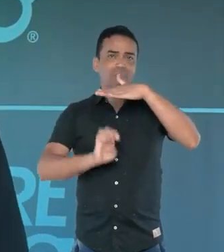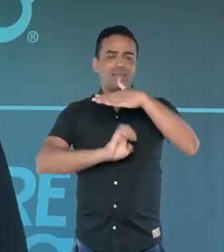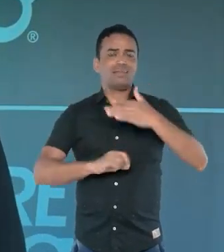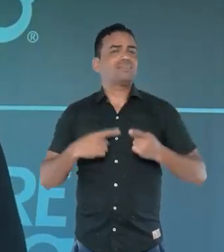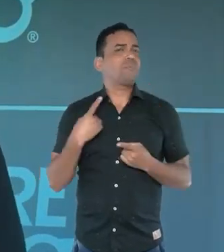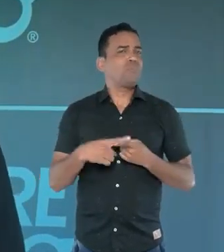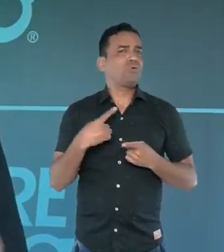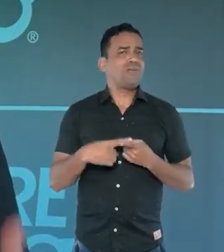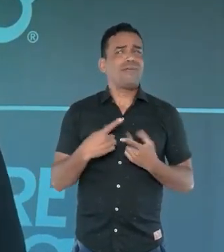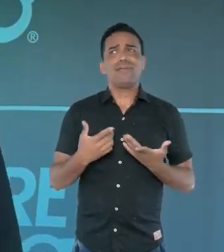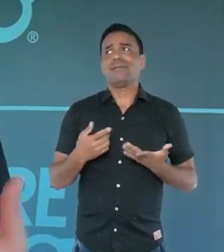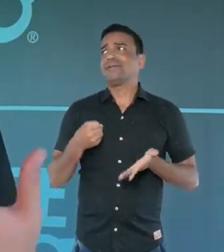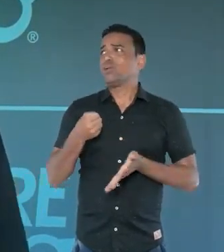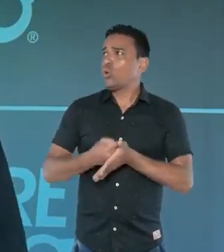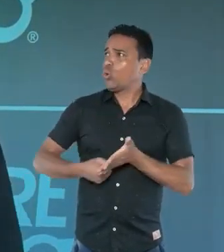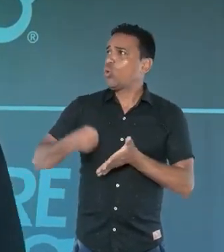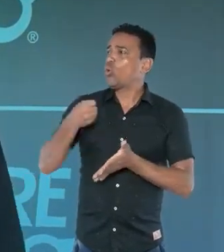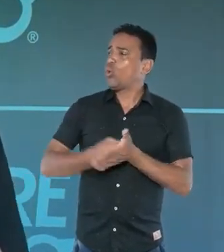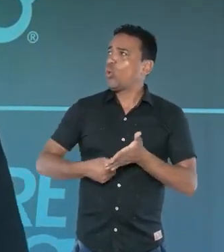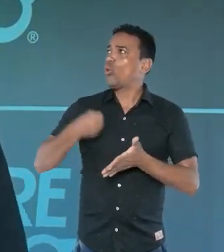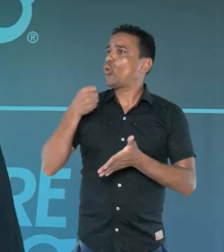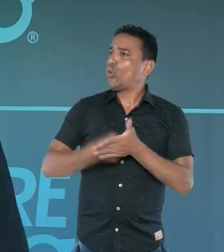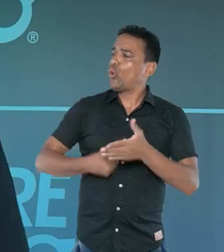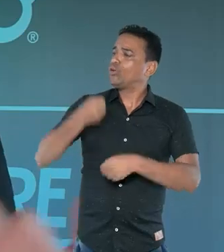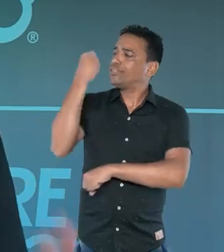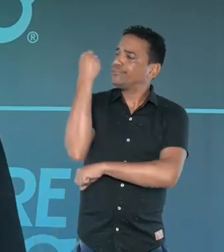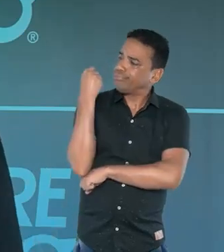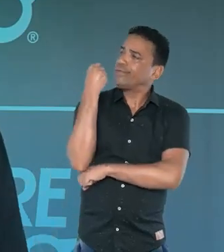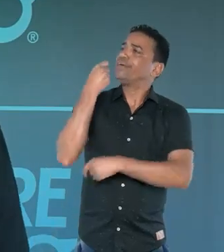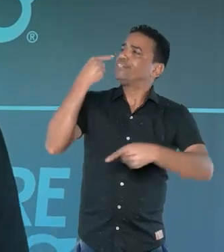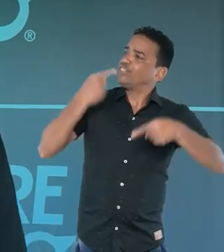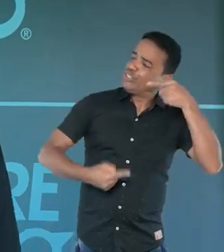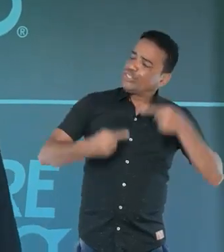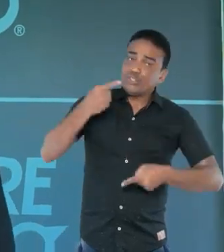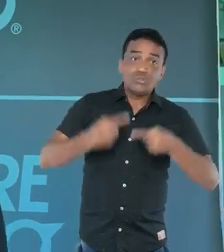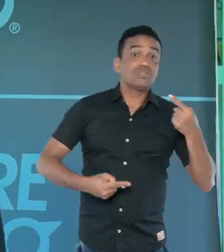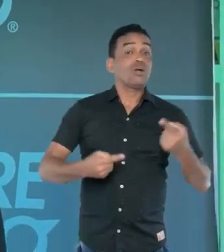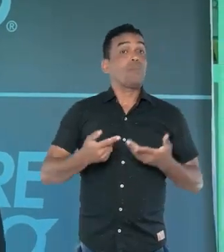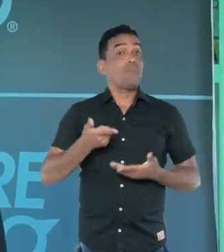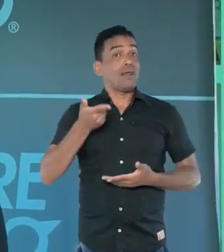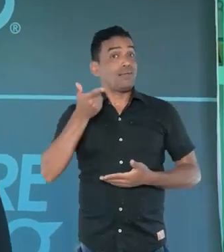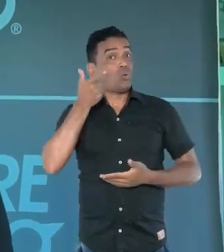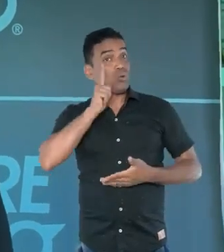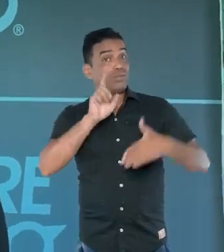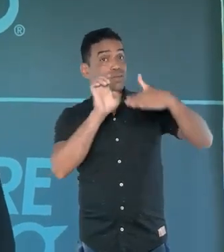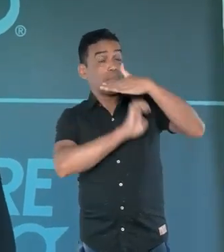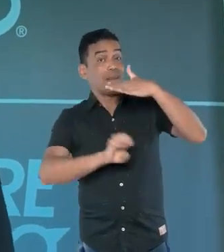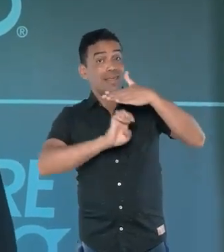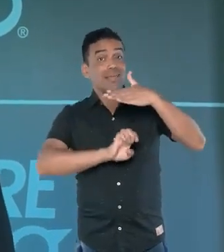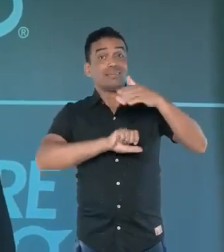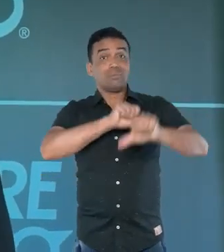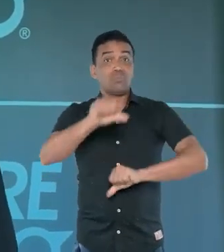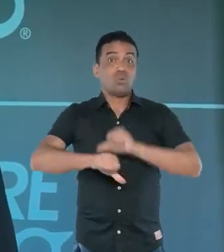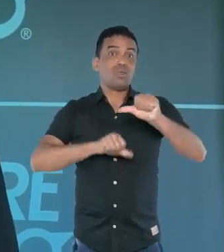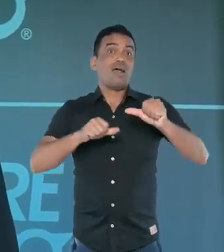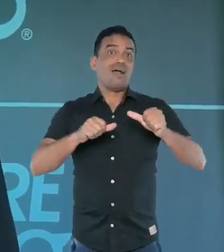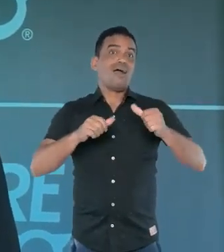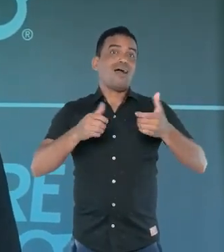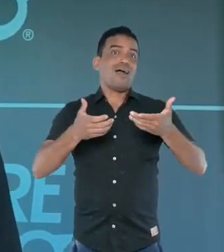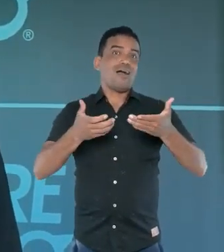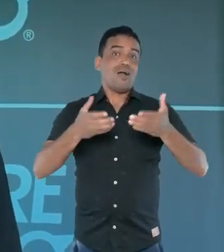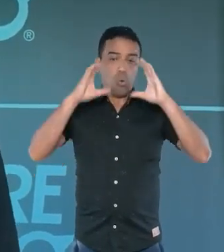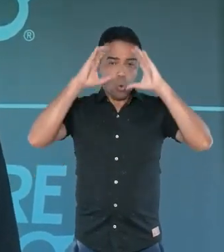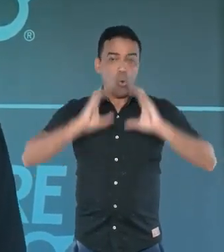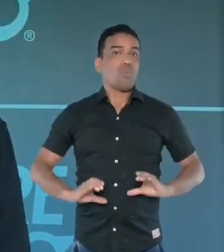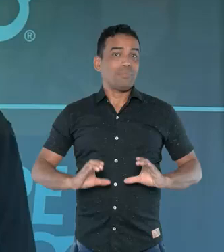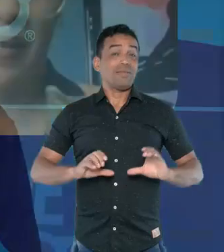que ainda é preciso tanta luta e tanta discussão para que as empresas se tornem ambientes mais diversos, assim?